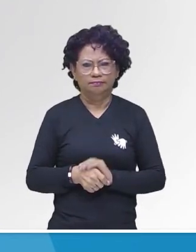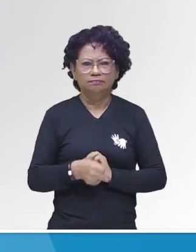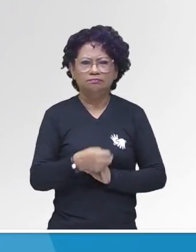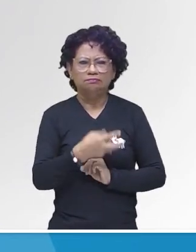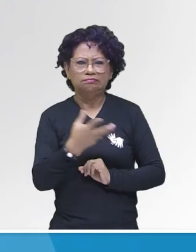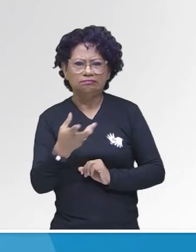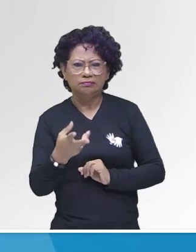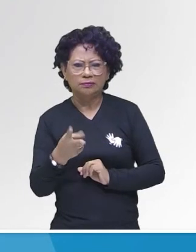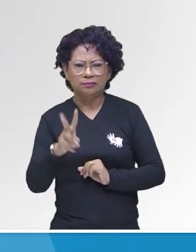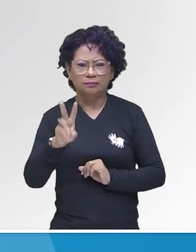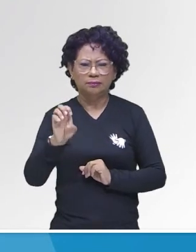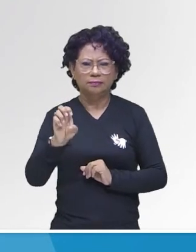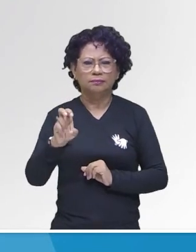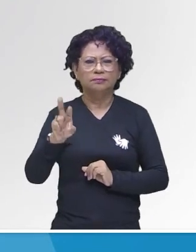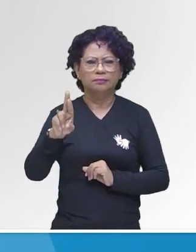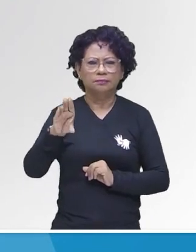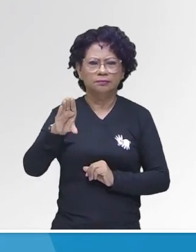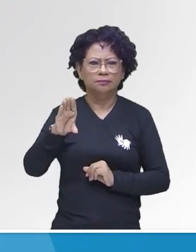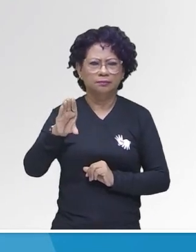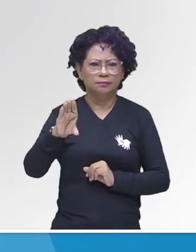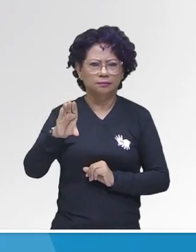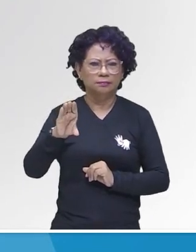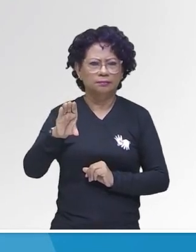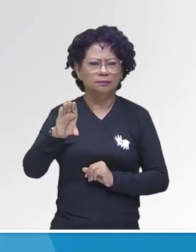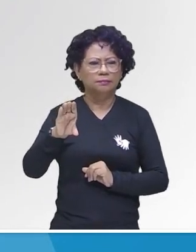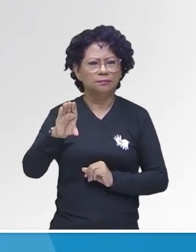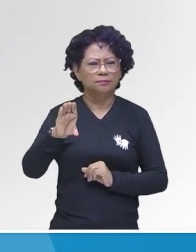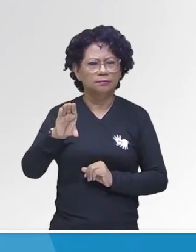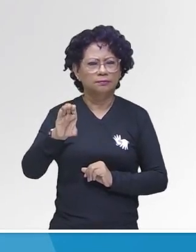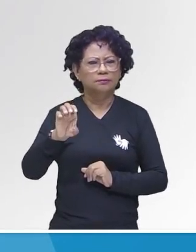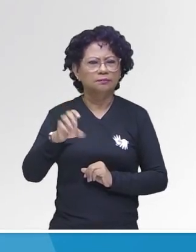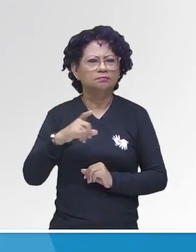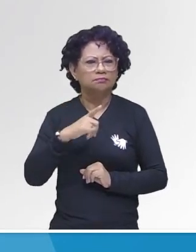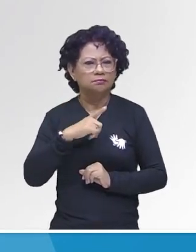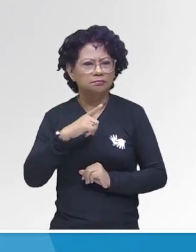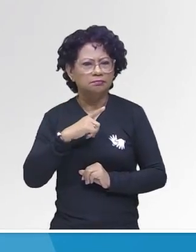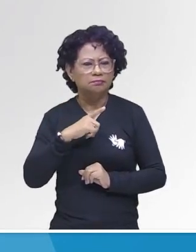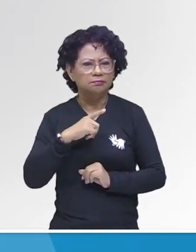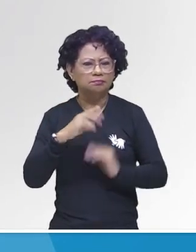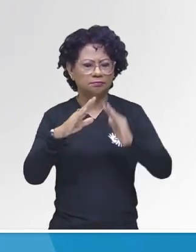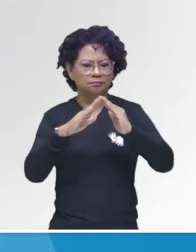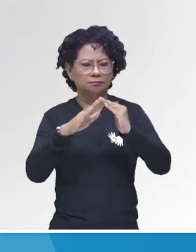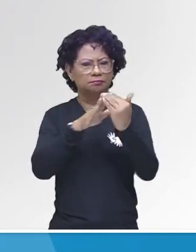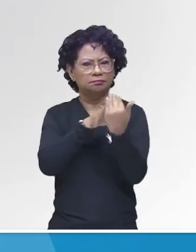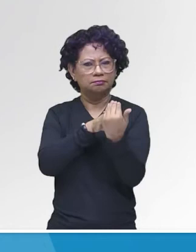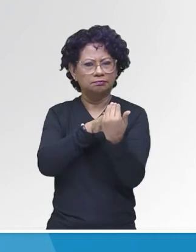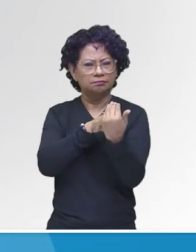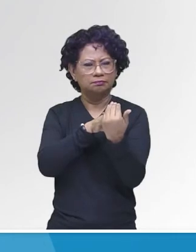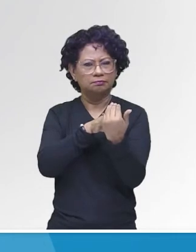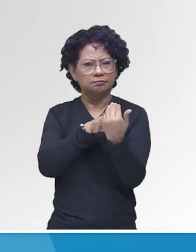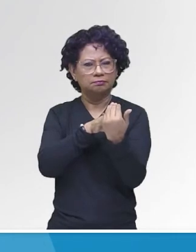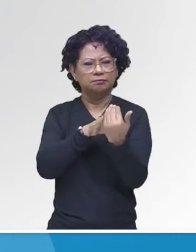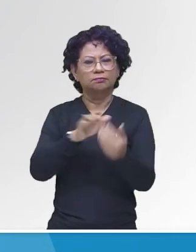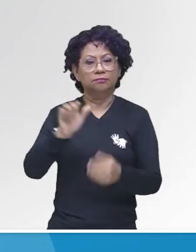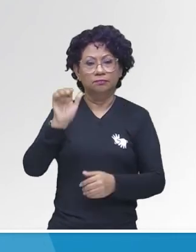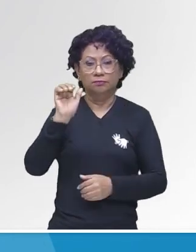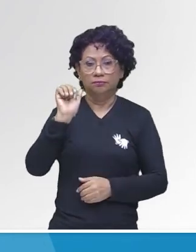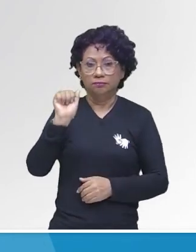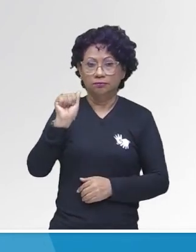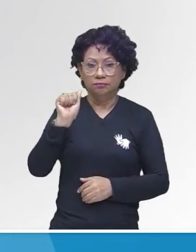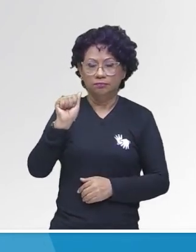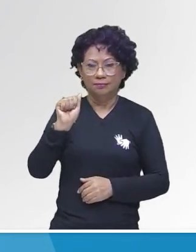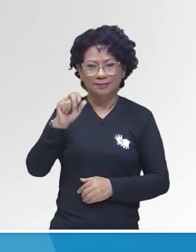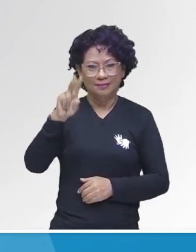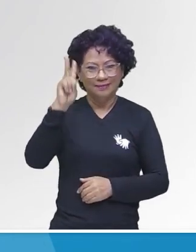pirâmide está contido em quantos dos planos indicados no item A? A gente tem que lembrar que os vértices são